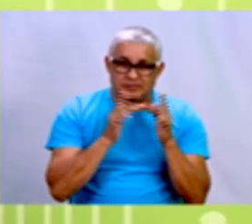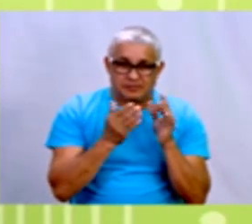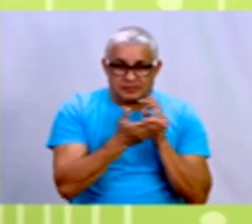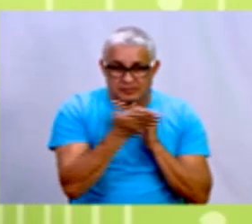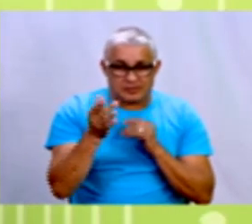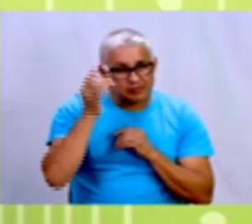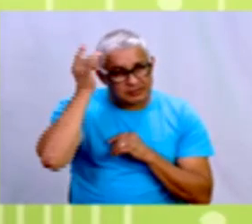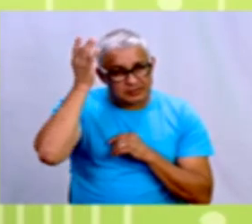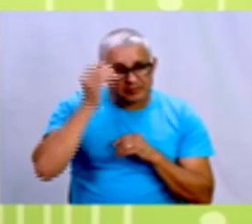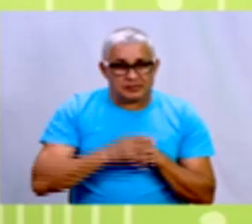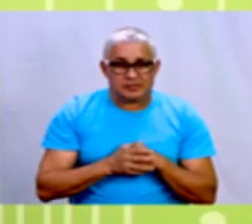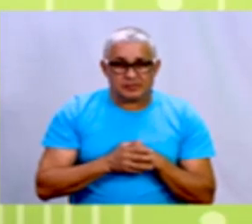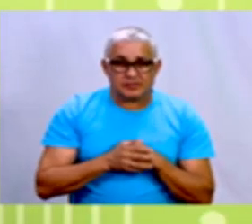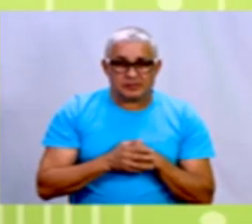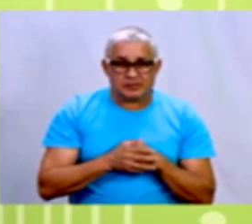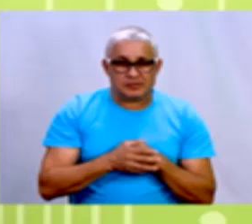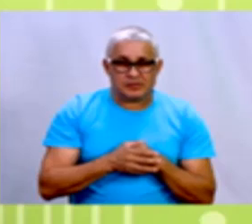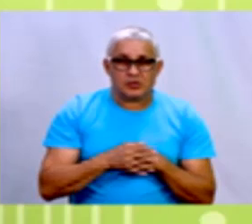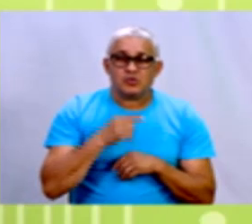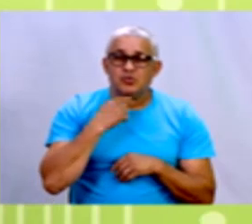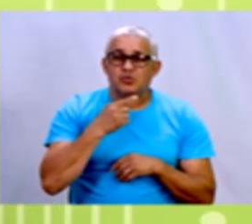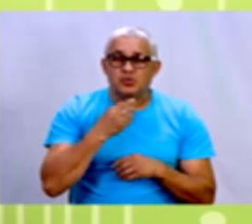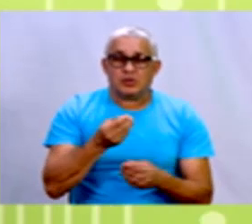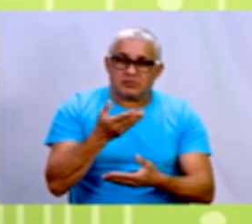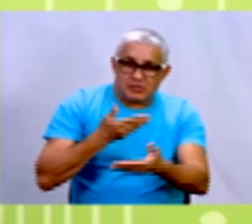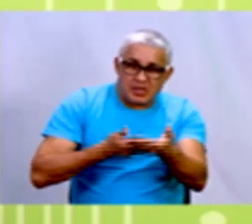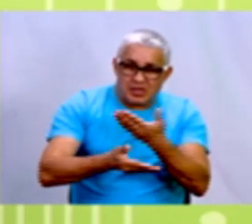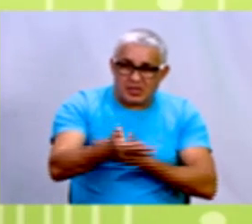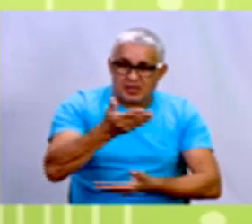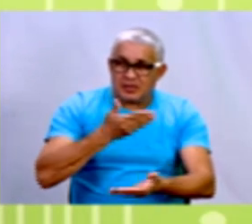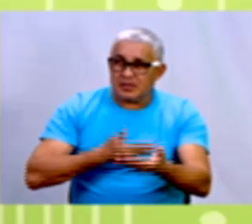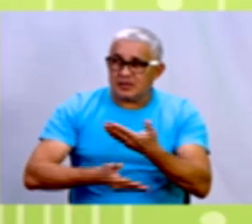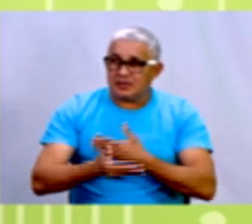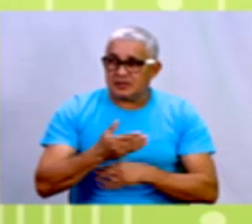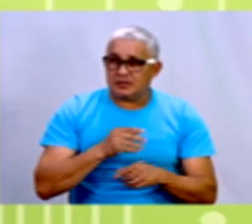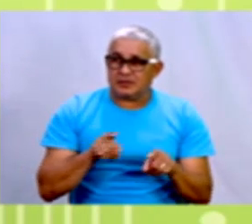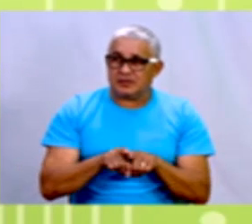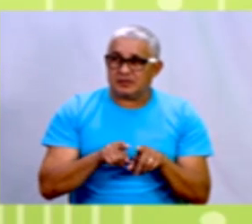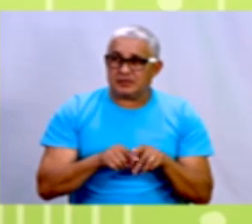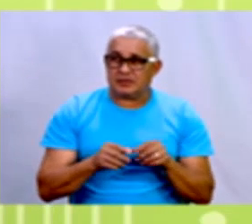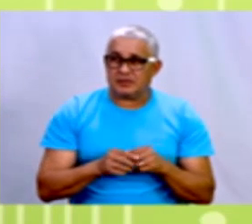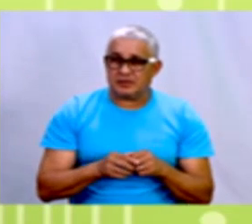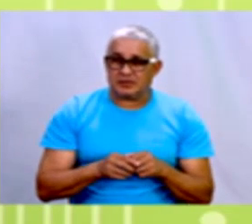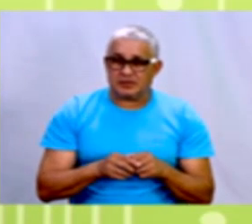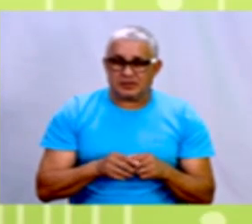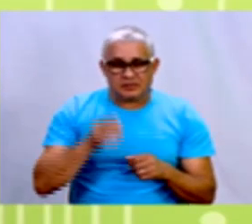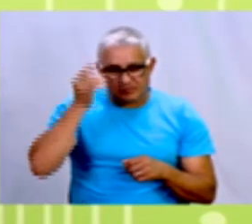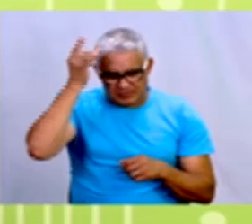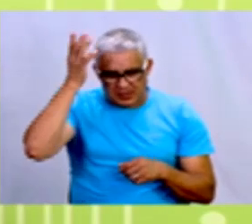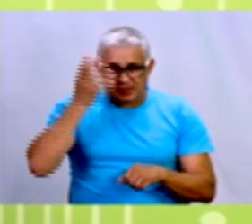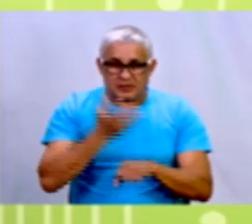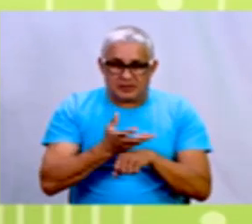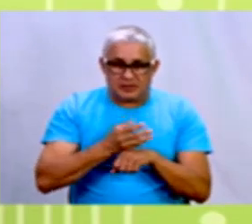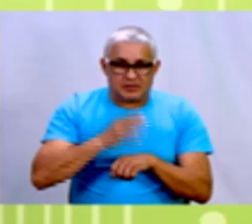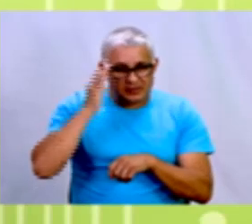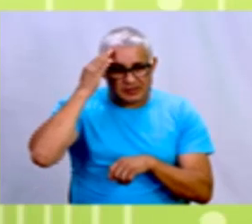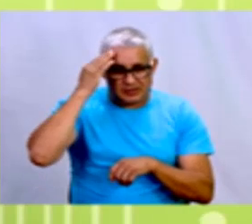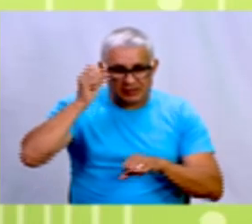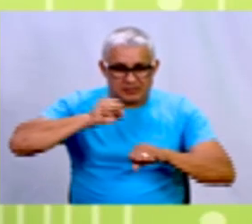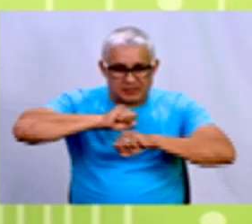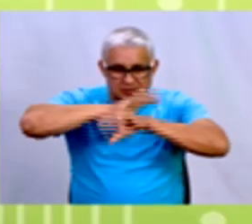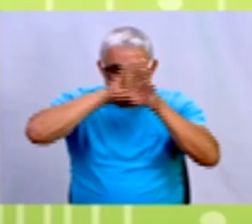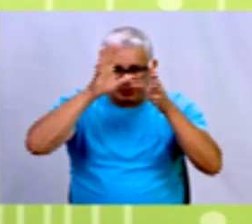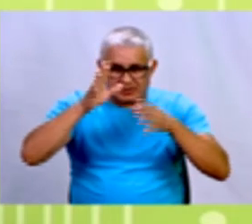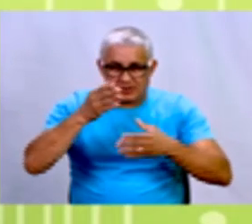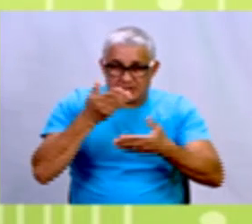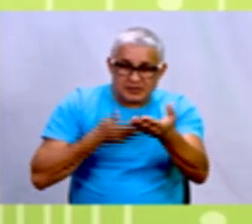fica mais fácil para eles passarem, né, tirarem essas dúvidas, já que eles pegaram um pouco mais de facilidade em matéria e tirarem essas dúvidas